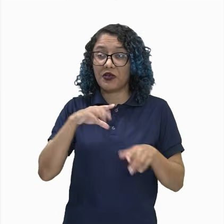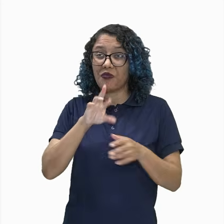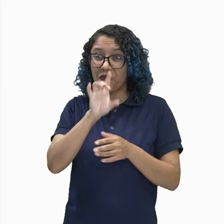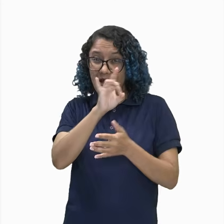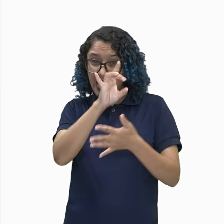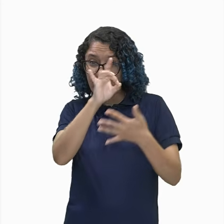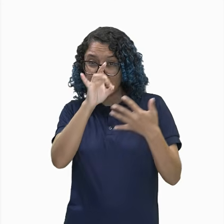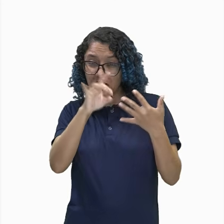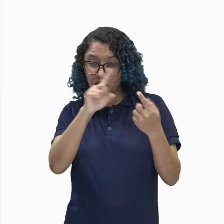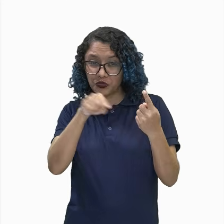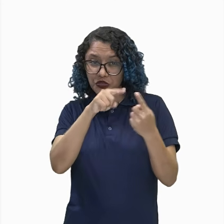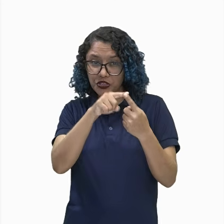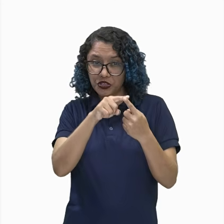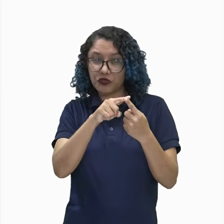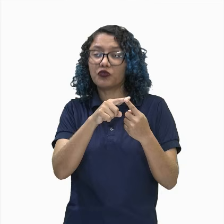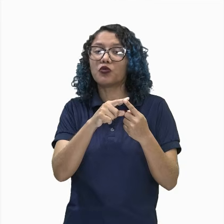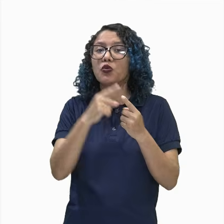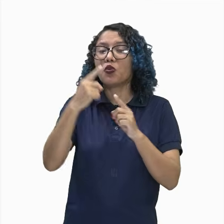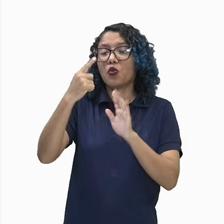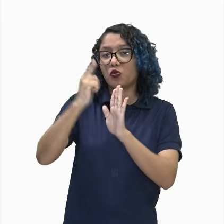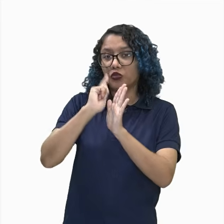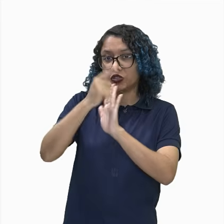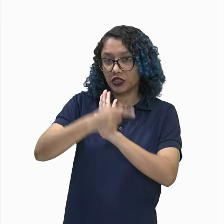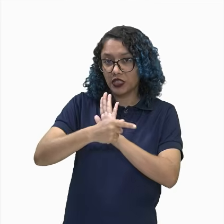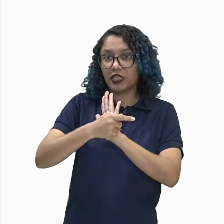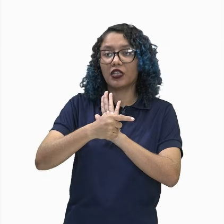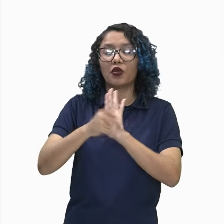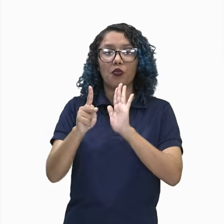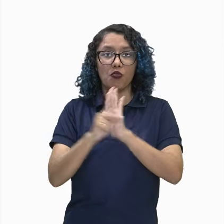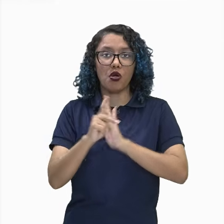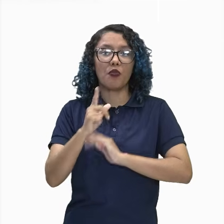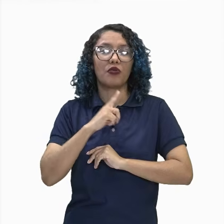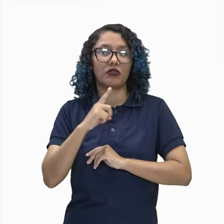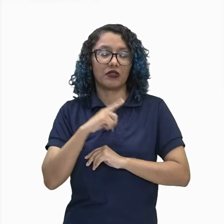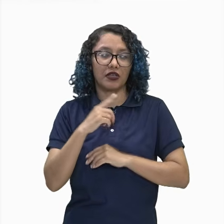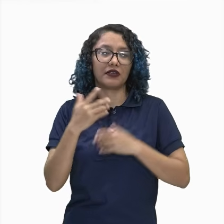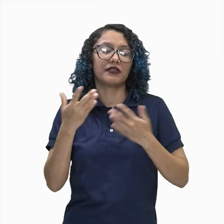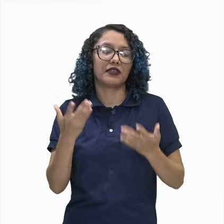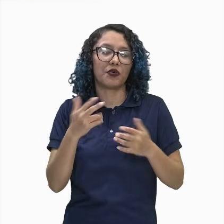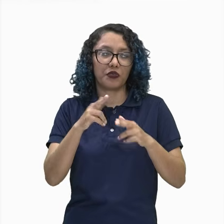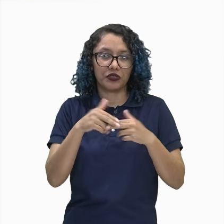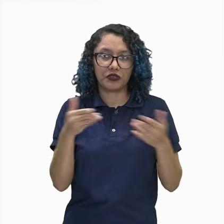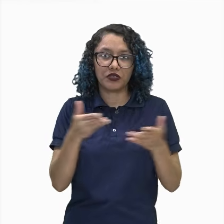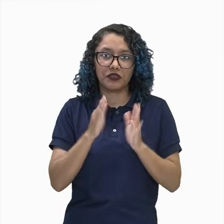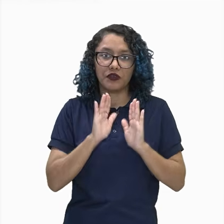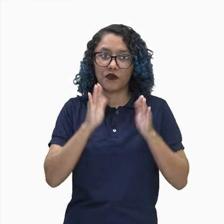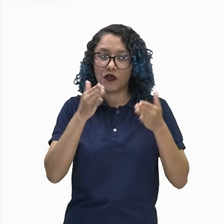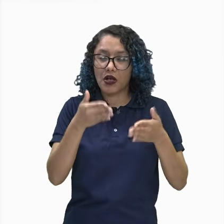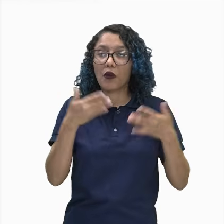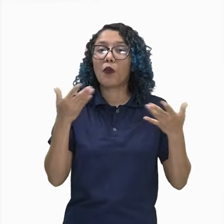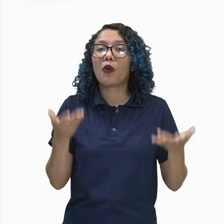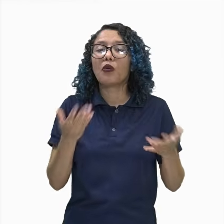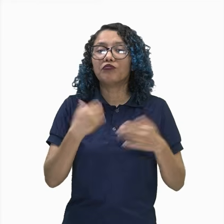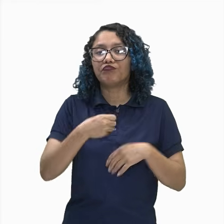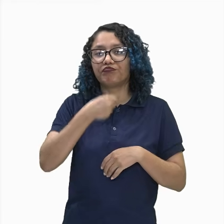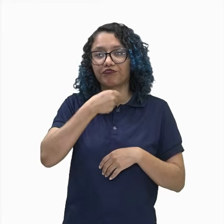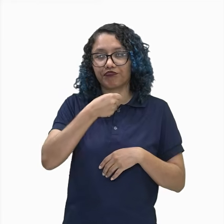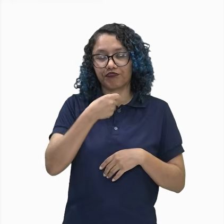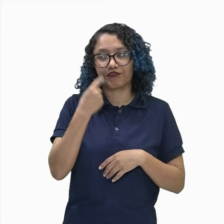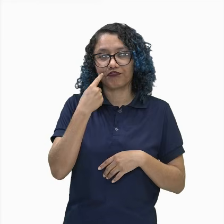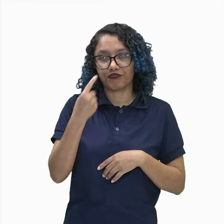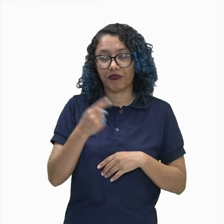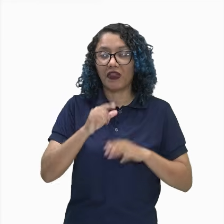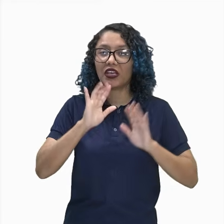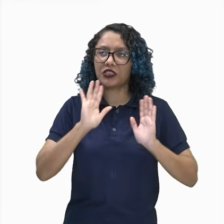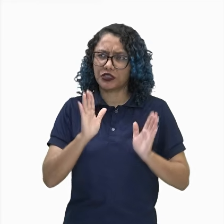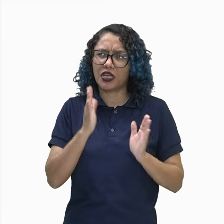gêneros textuais específicos, vamos retomar aí a reportagem, que tem sido trabalhada ao longo desta